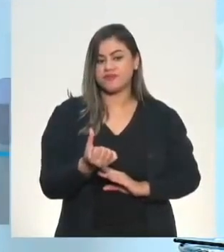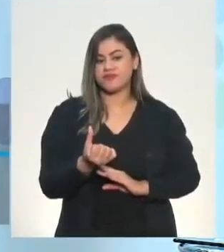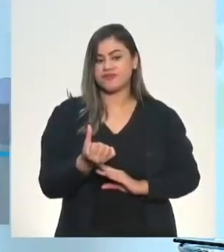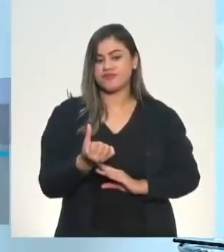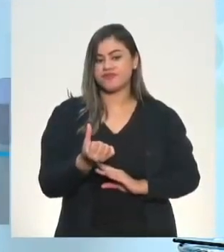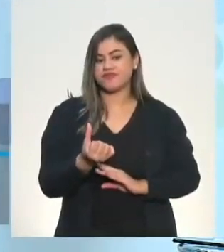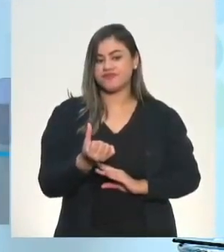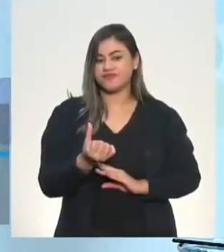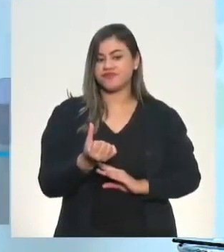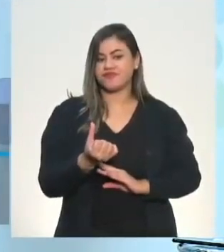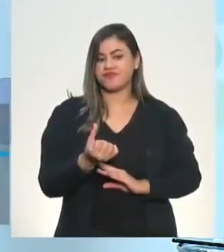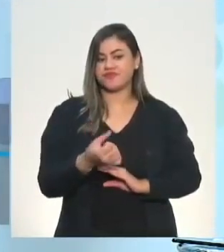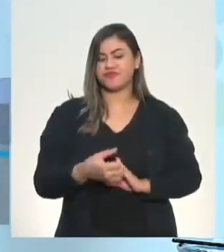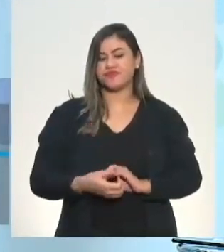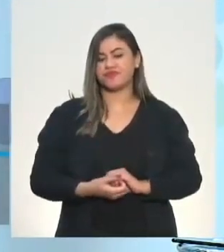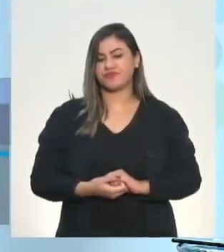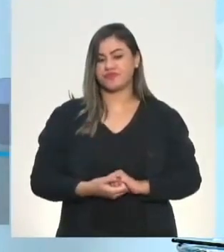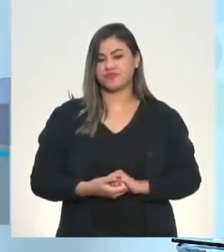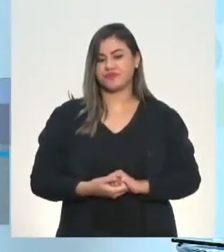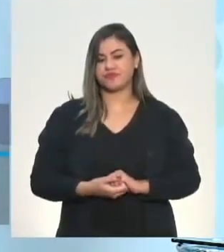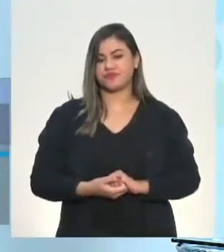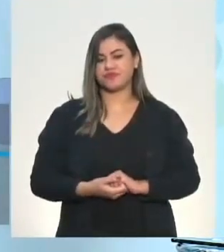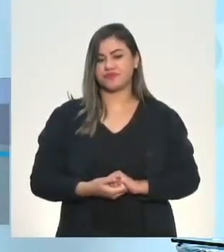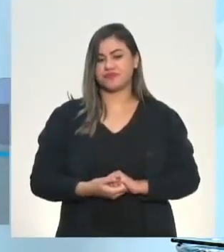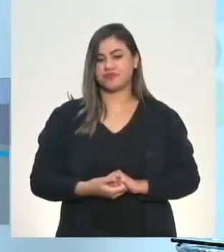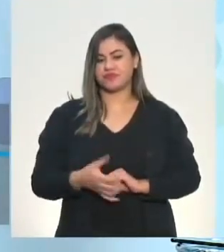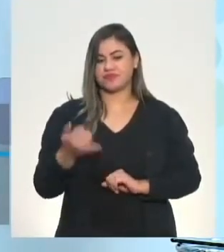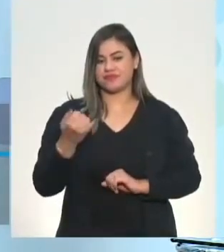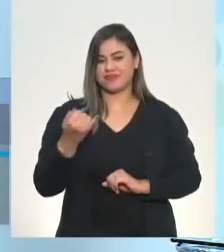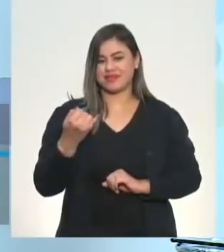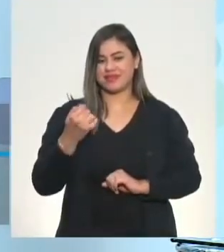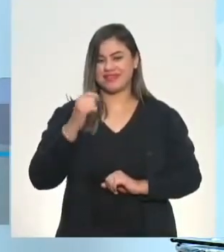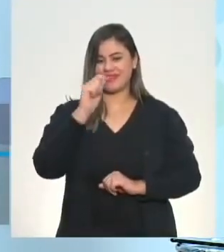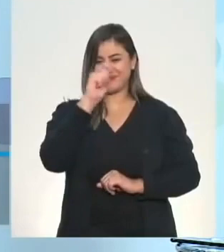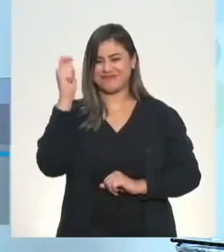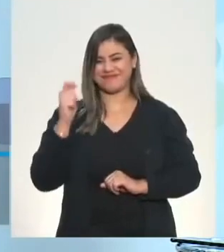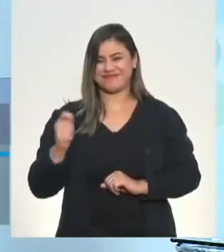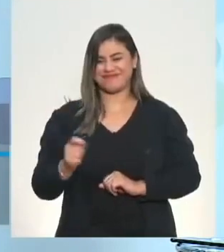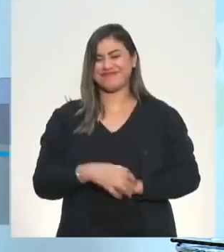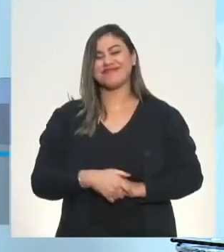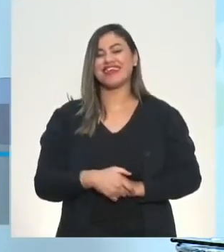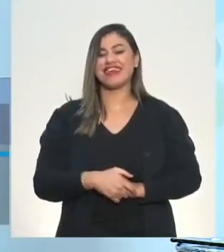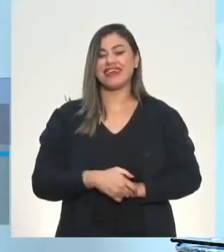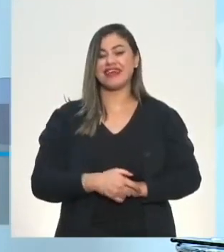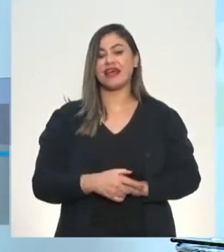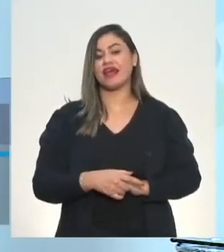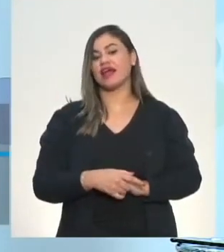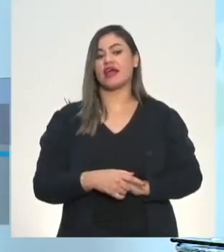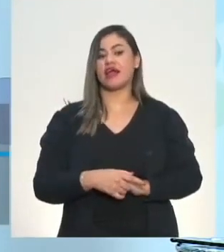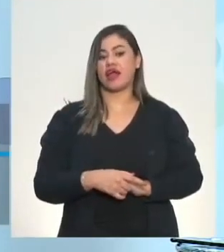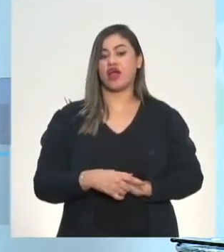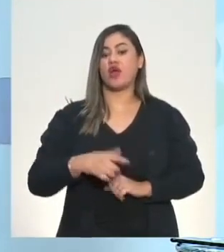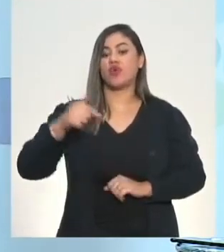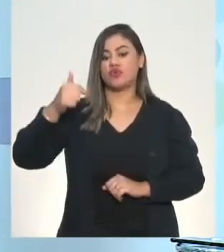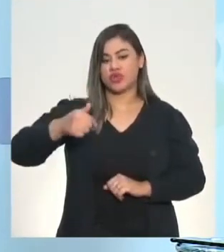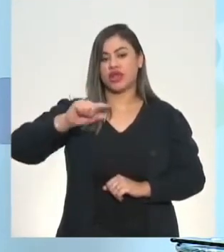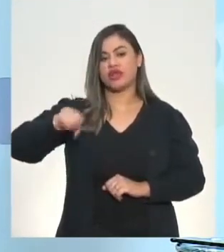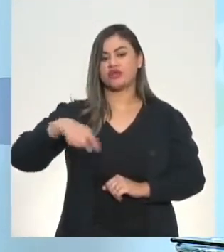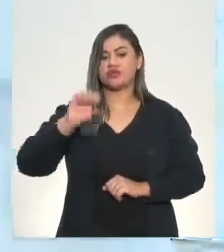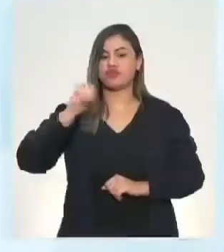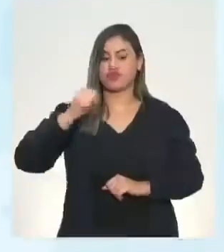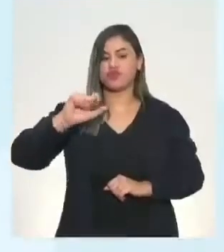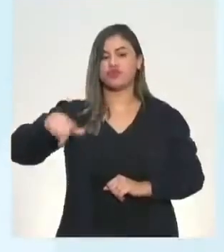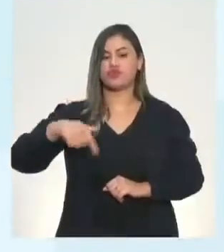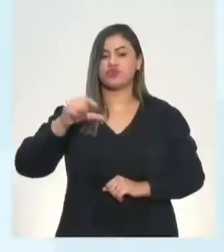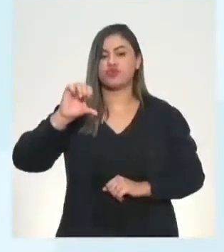termo, perdão. Temos aqui caneta, né? Sem caneta não vai. Tá? Então, temos aqui ó, o primeiro termo, temos aqui o segundo, o terceiro,